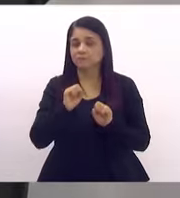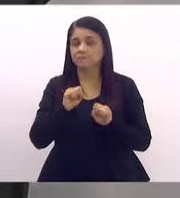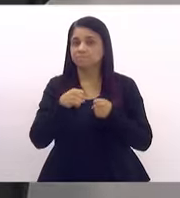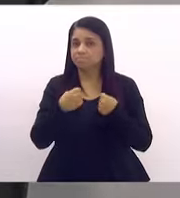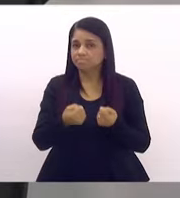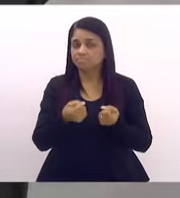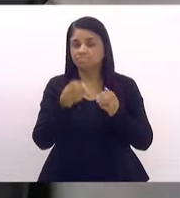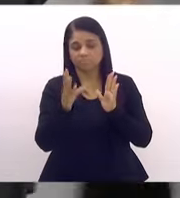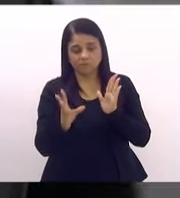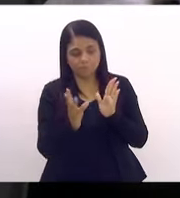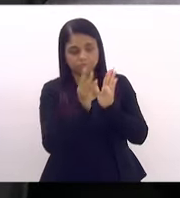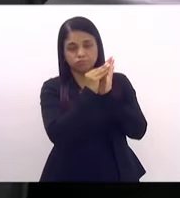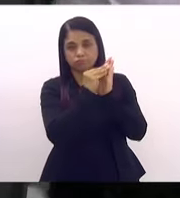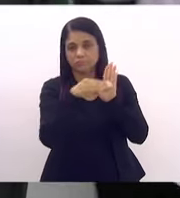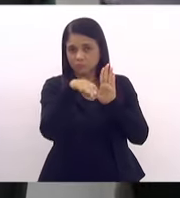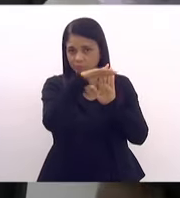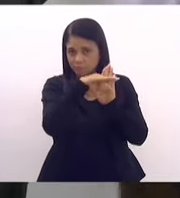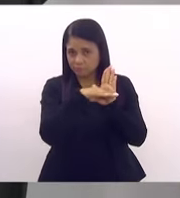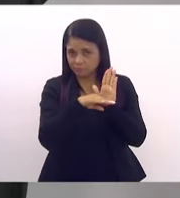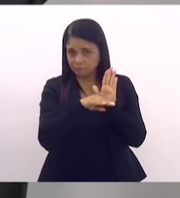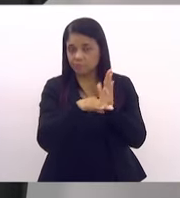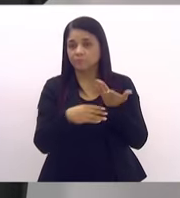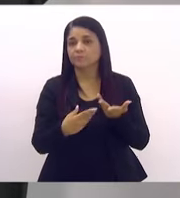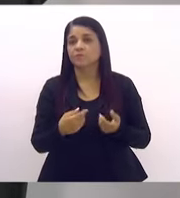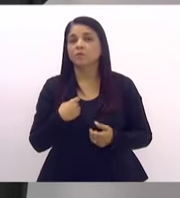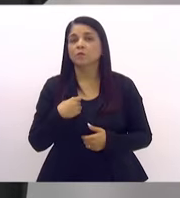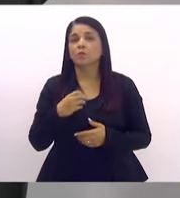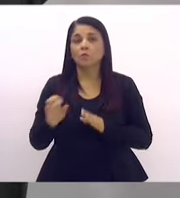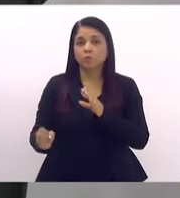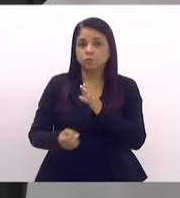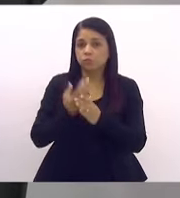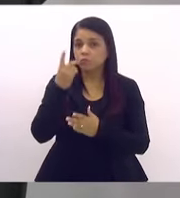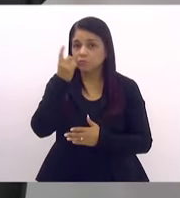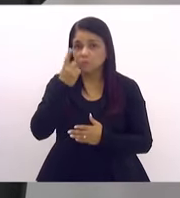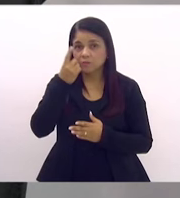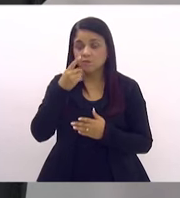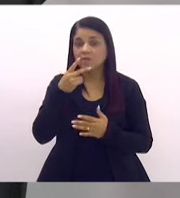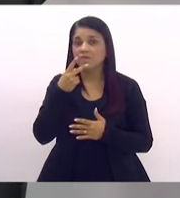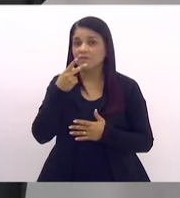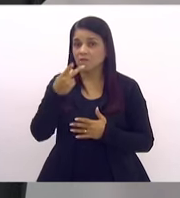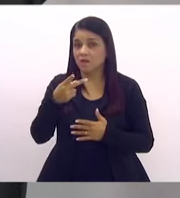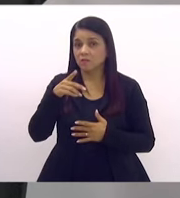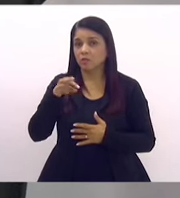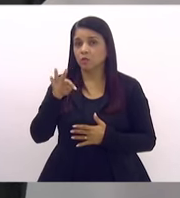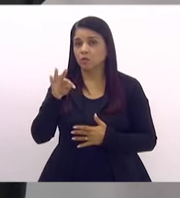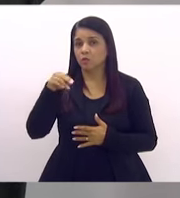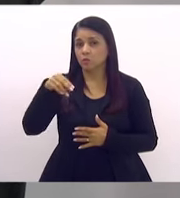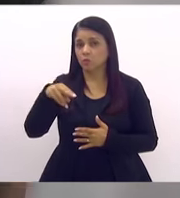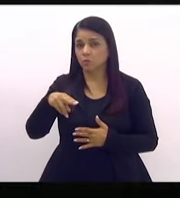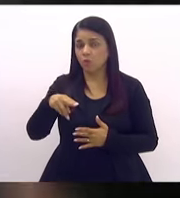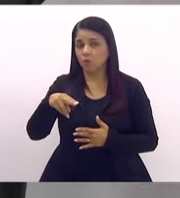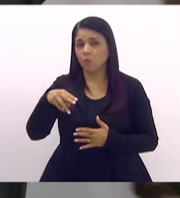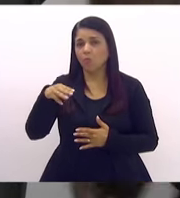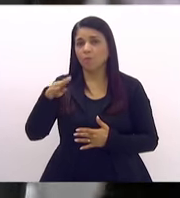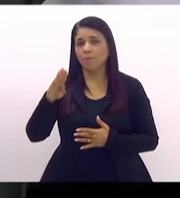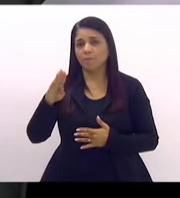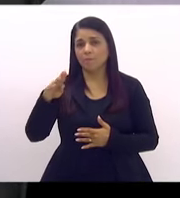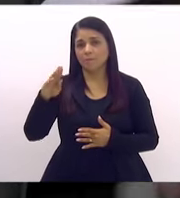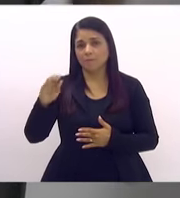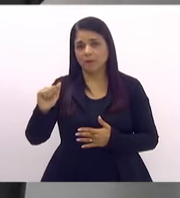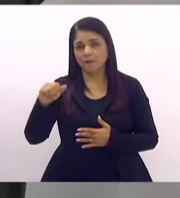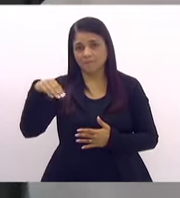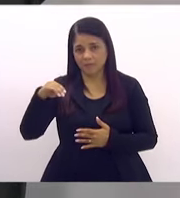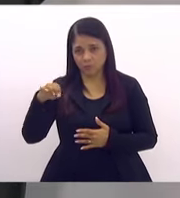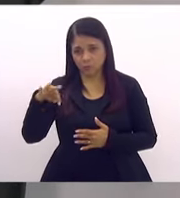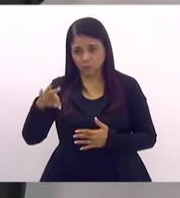da inclusão, mas o autor ele fala de tombamento, não fala de declaração